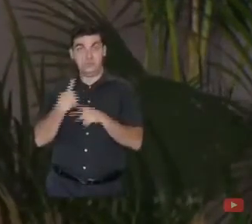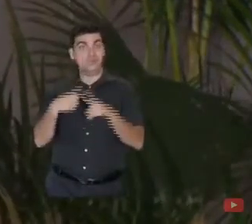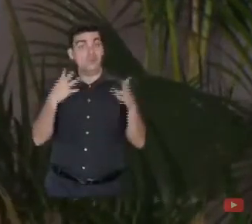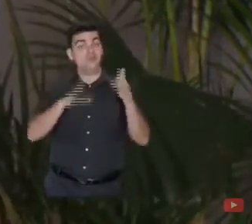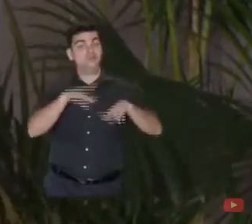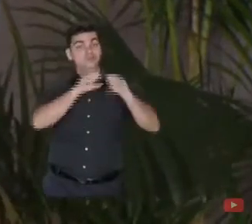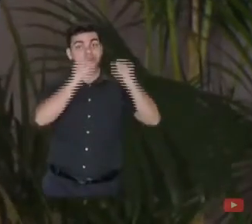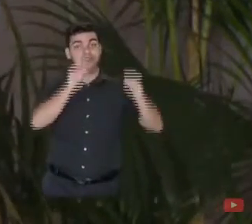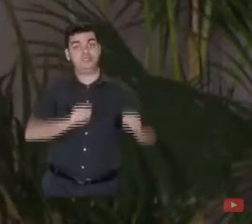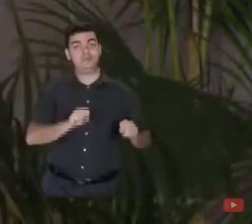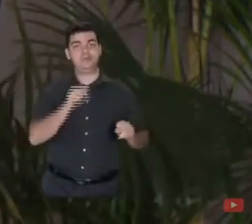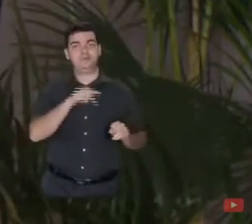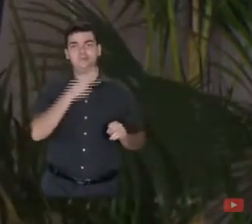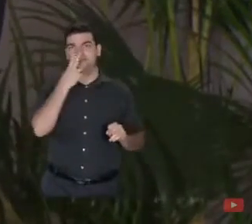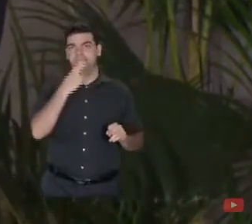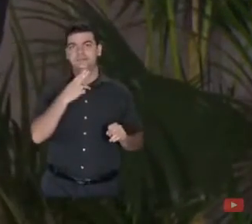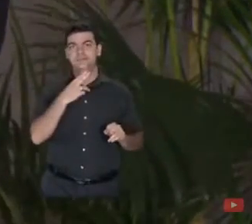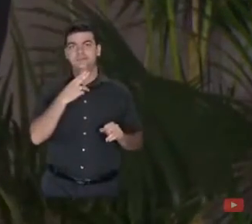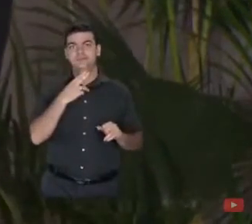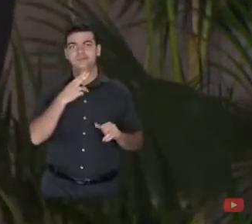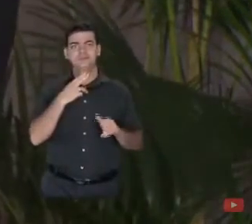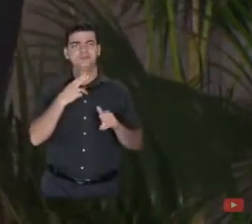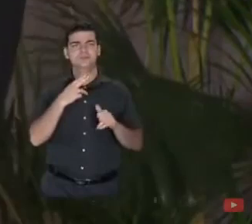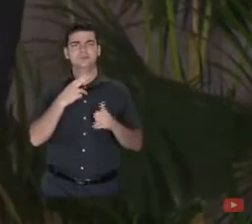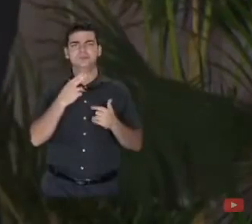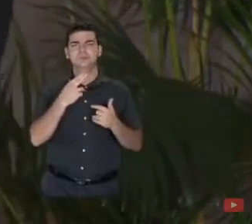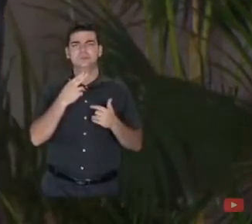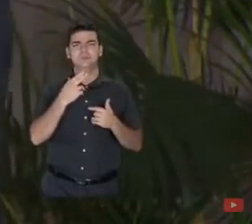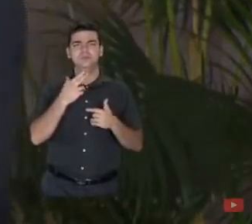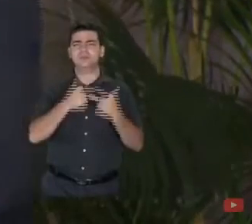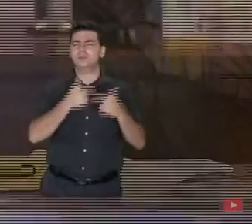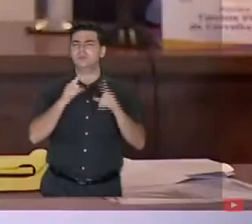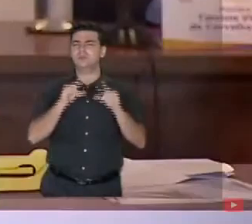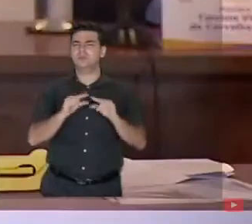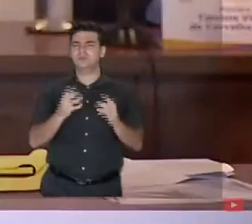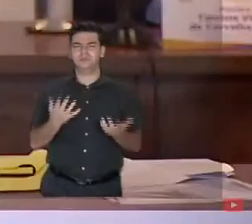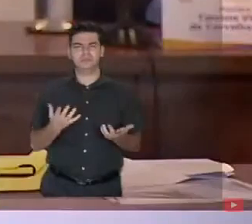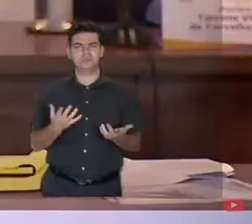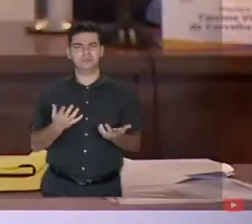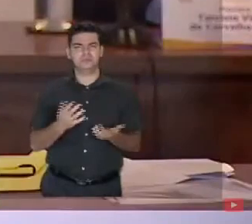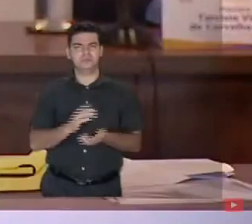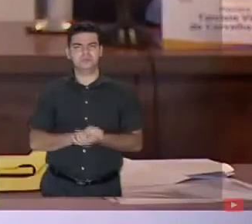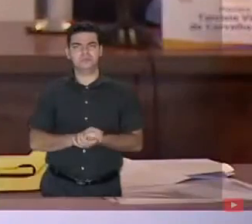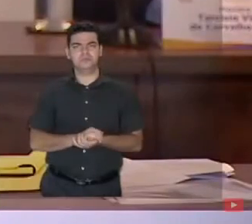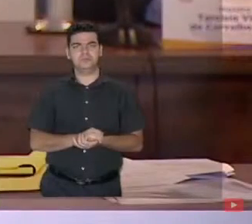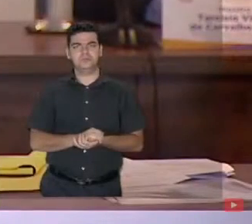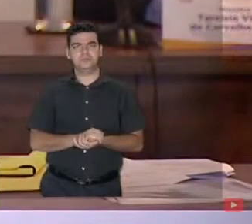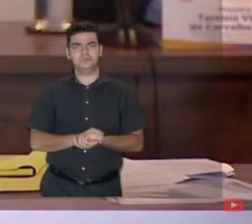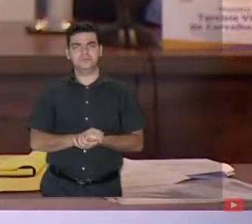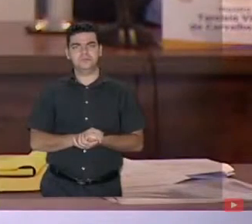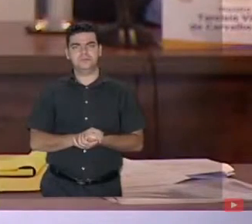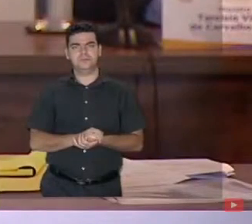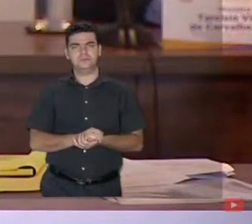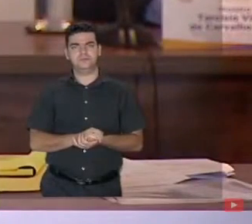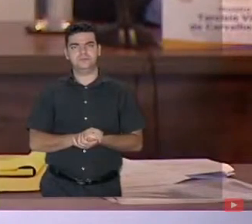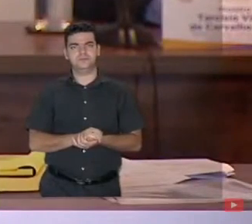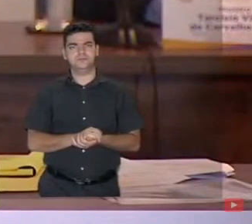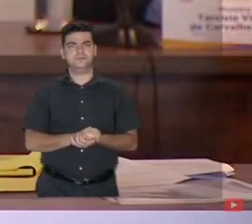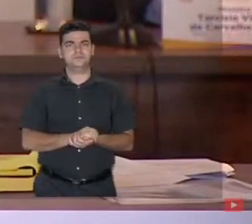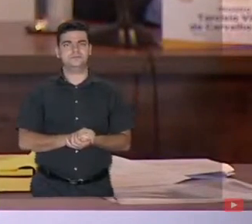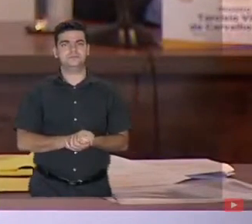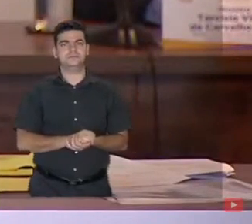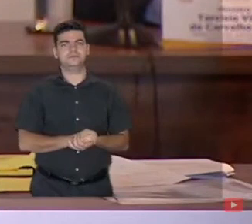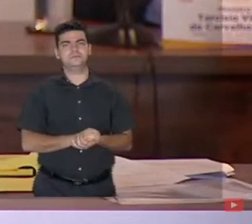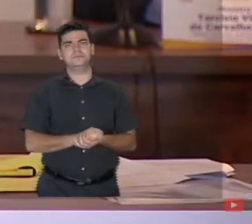sistema está há tanto tempo sem funcionar de maneira plena. Obrigado. O fato de